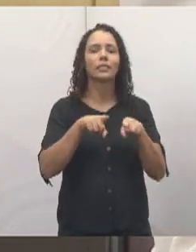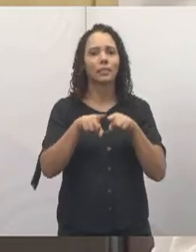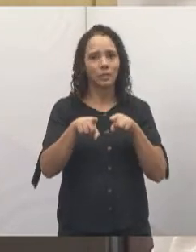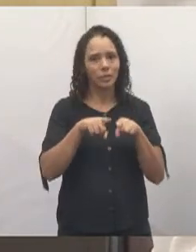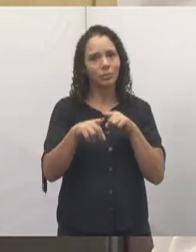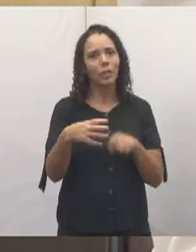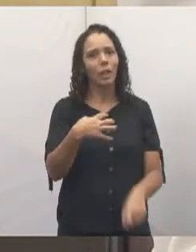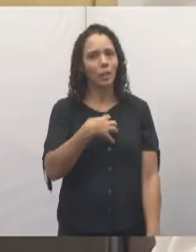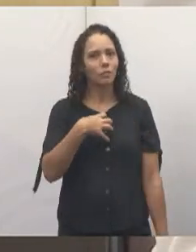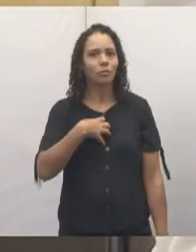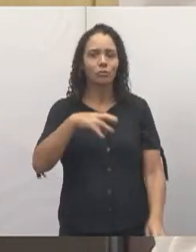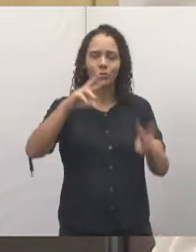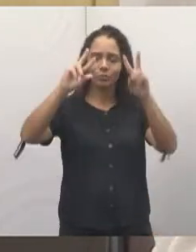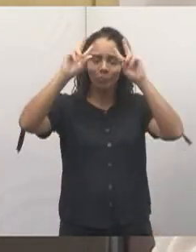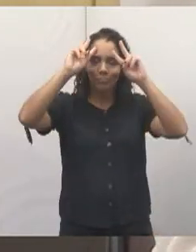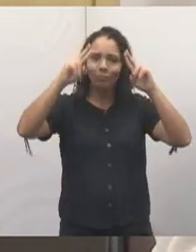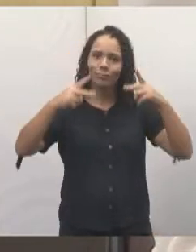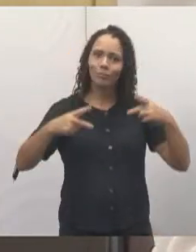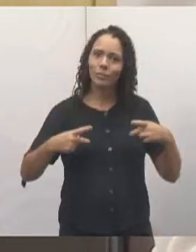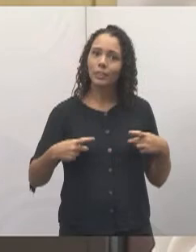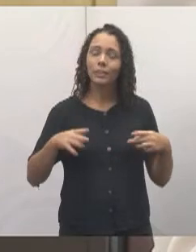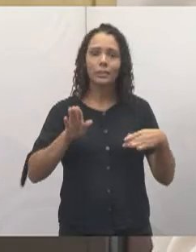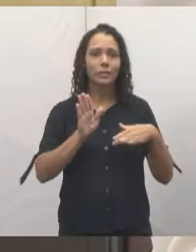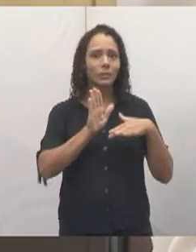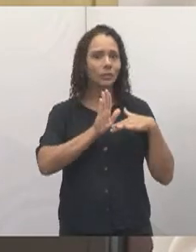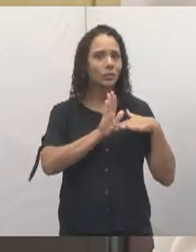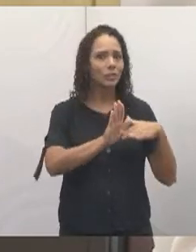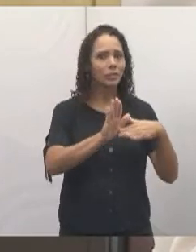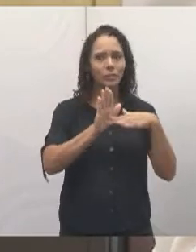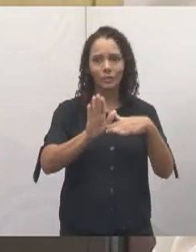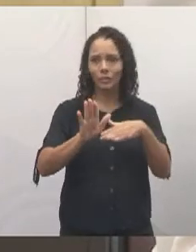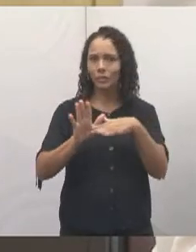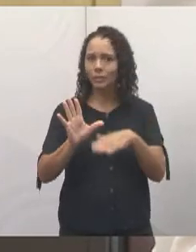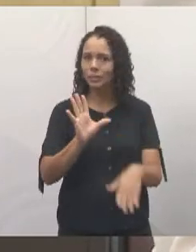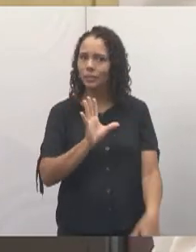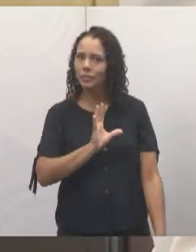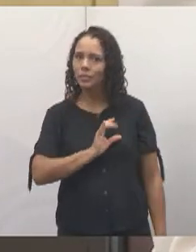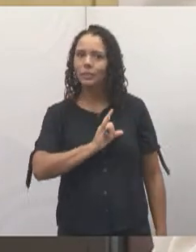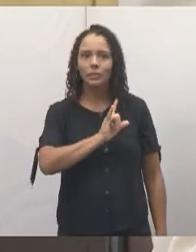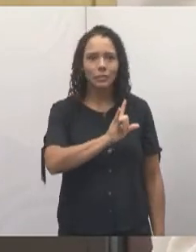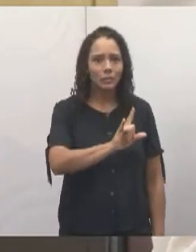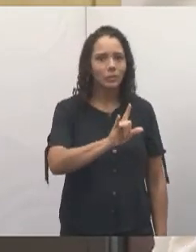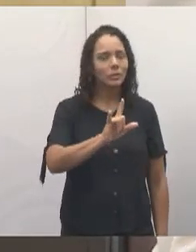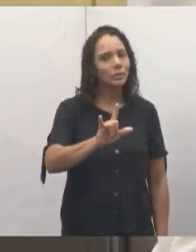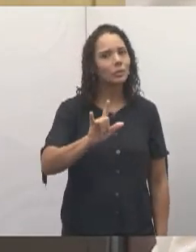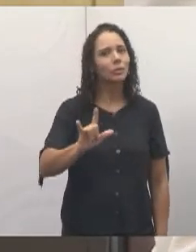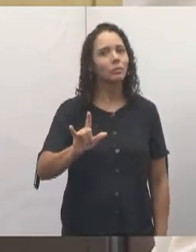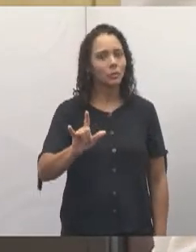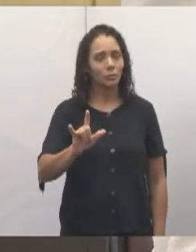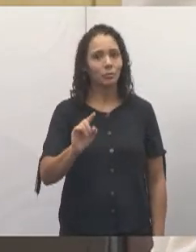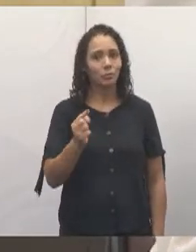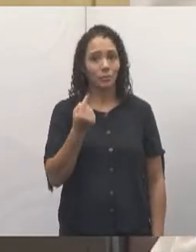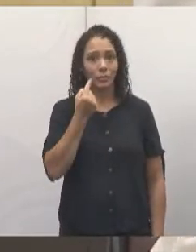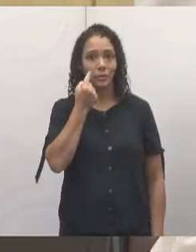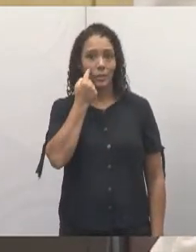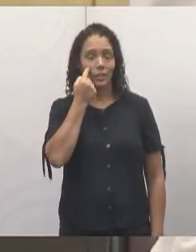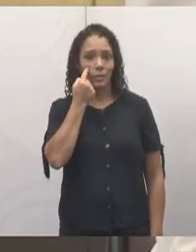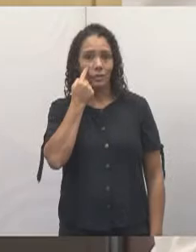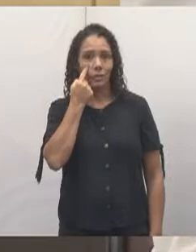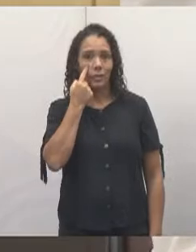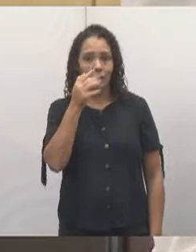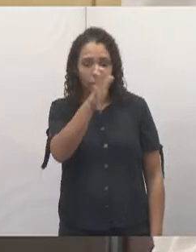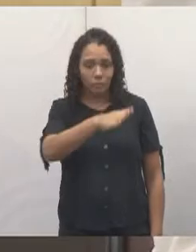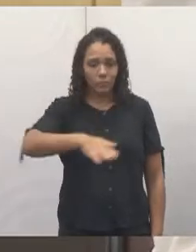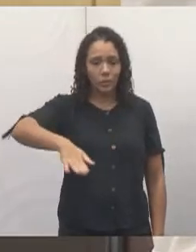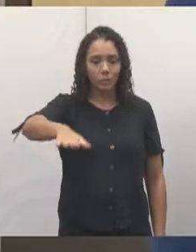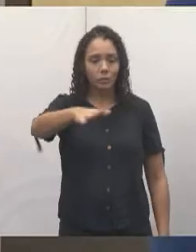humana, levando clareza, levando amor para as pessoas e ver que isso foi percebido por